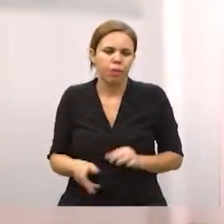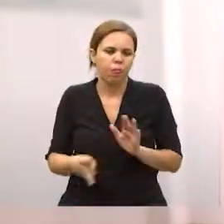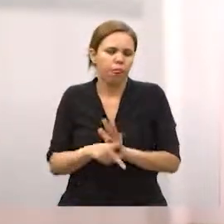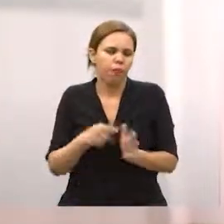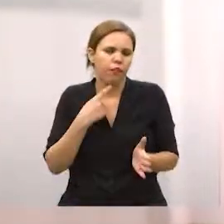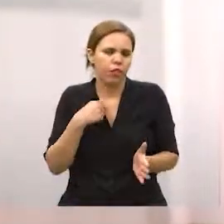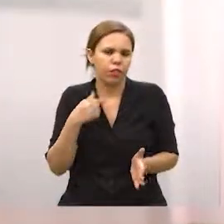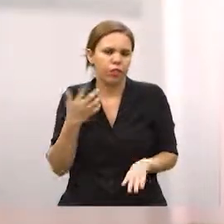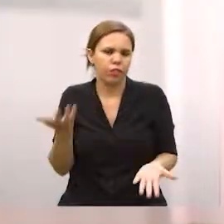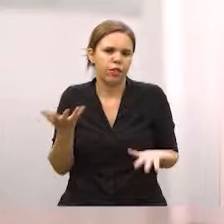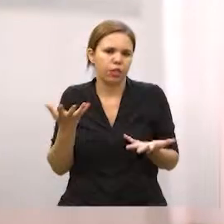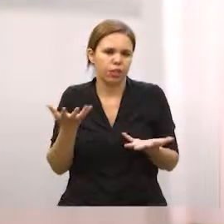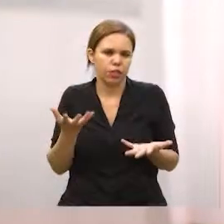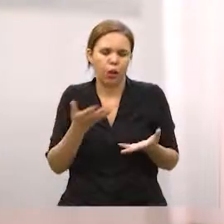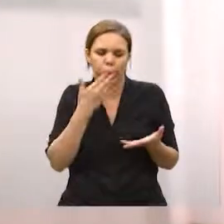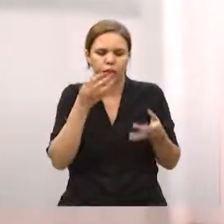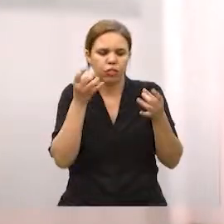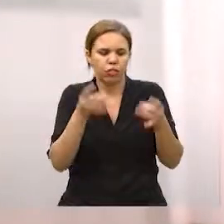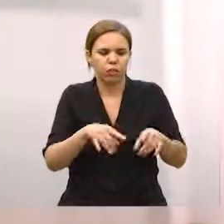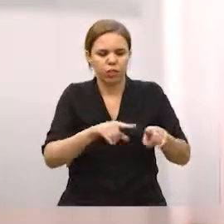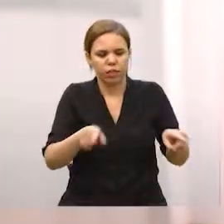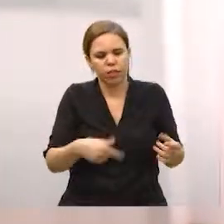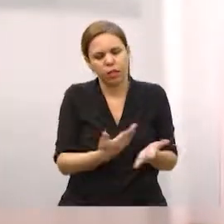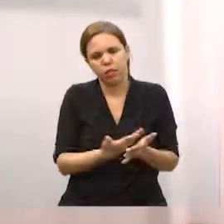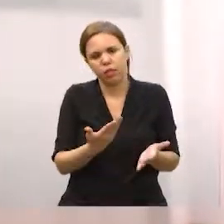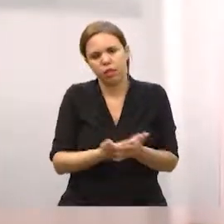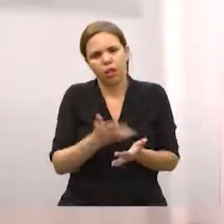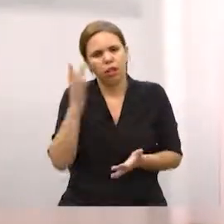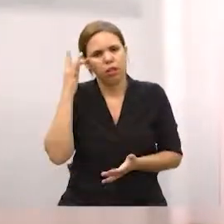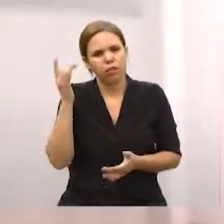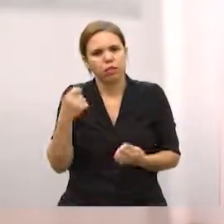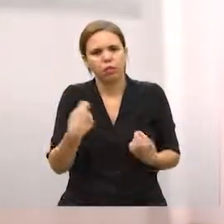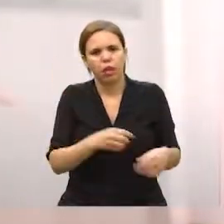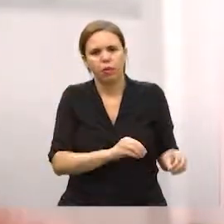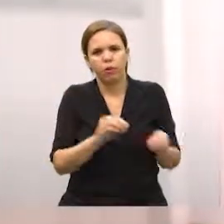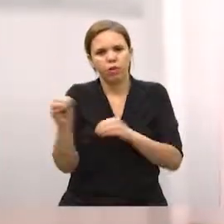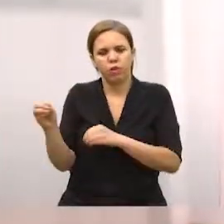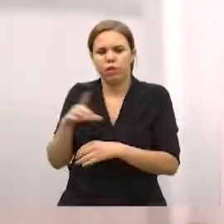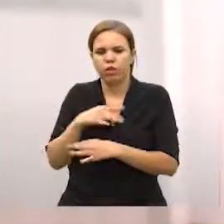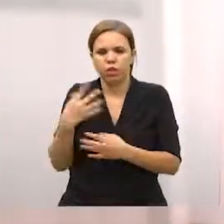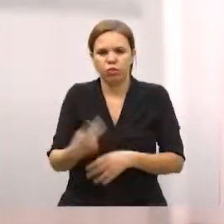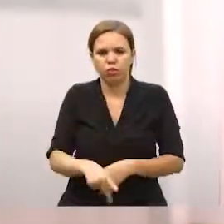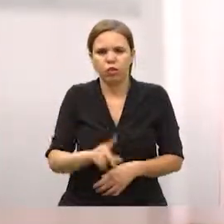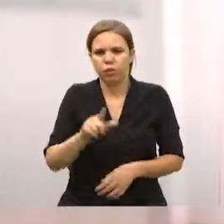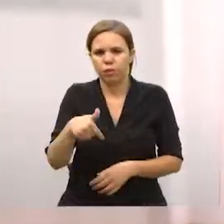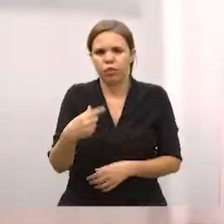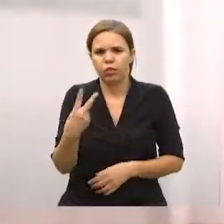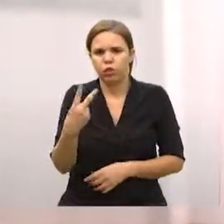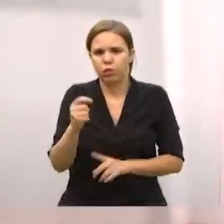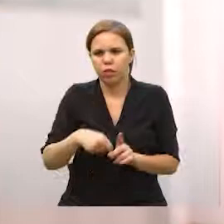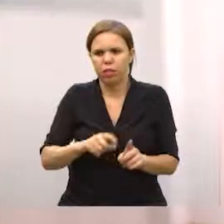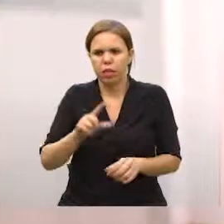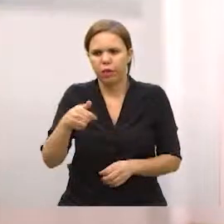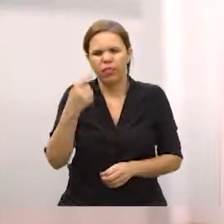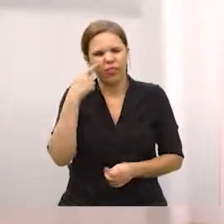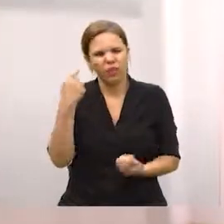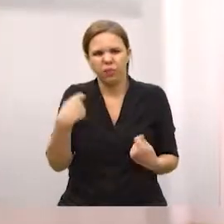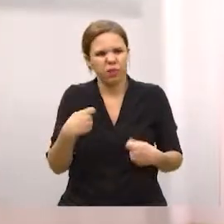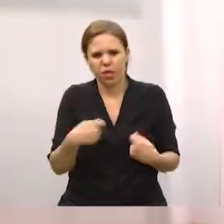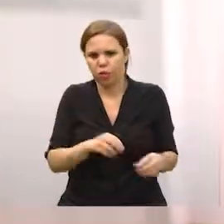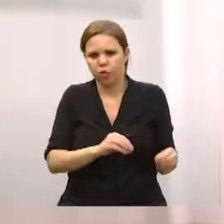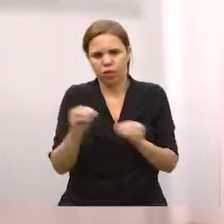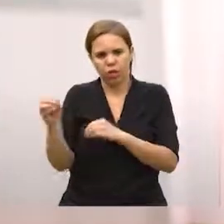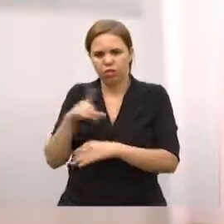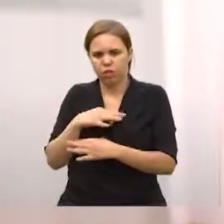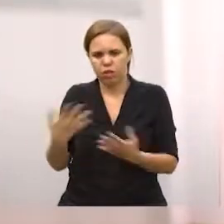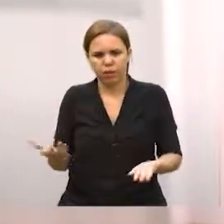uma conveniência do destino que eu pedi demissão da sala de aula, achando que teria que mudar de cidade com ele. E aí, uns 2 meses depois, a gente